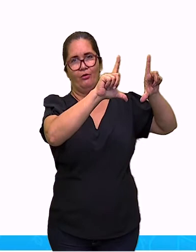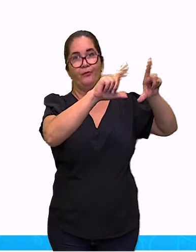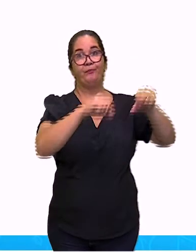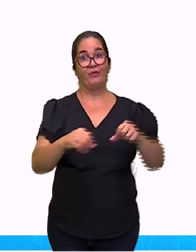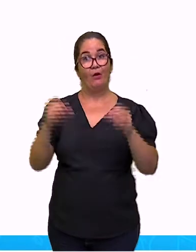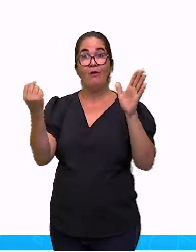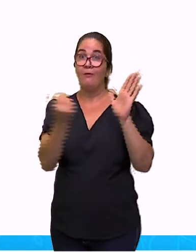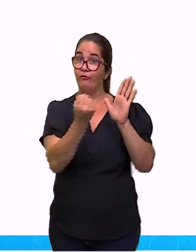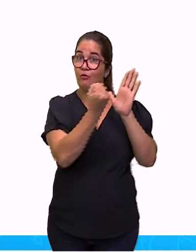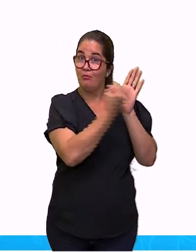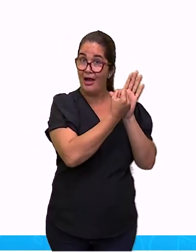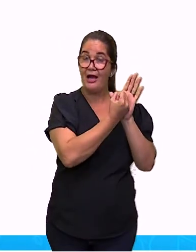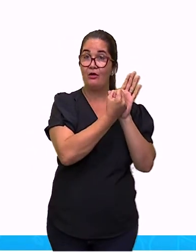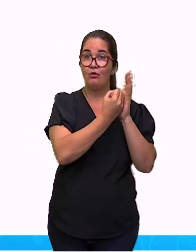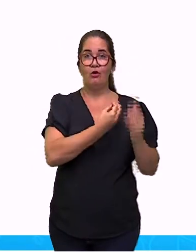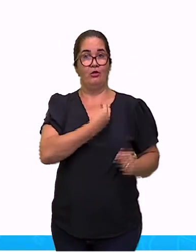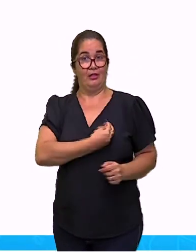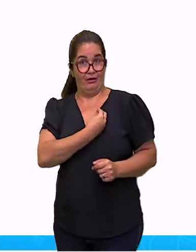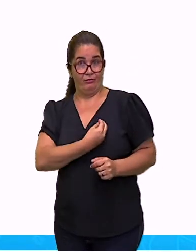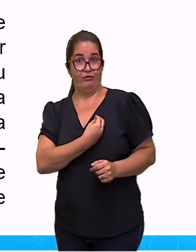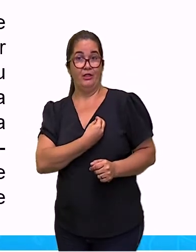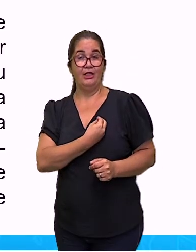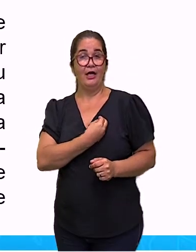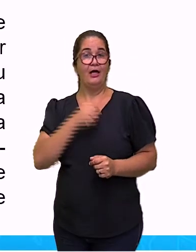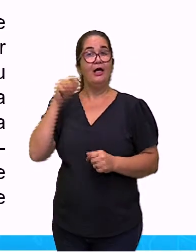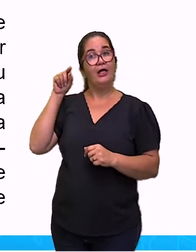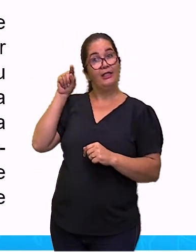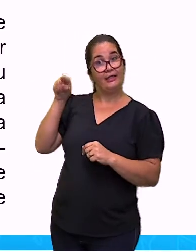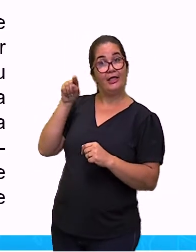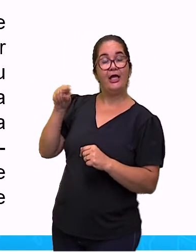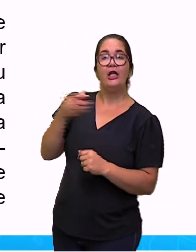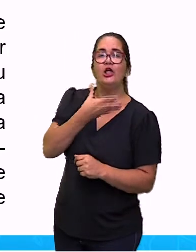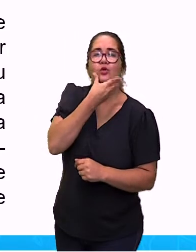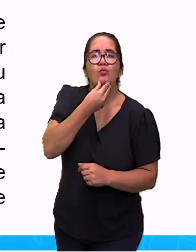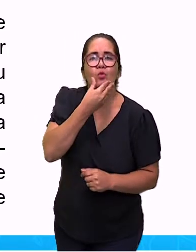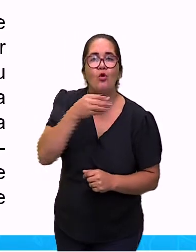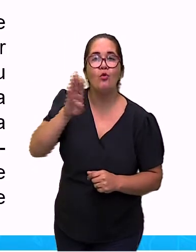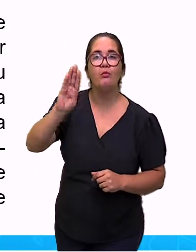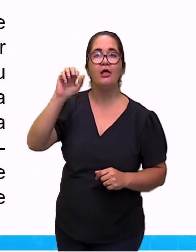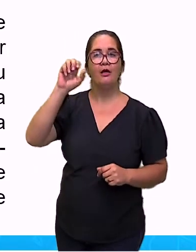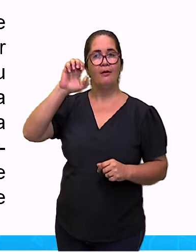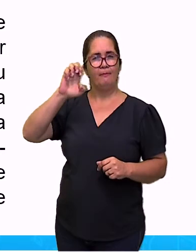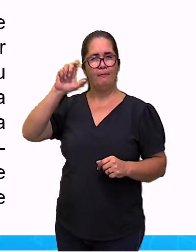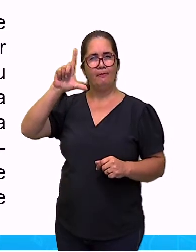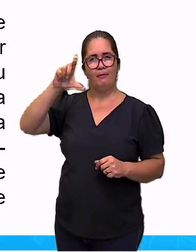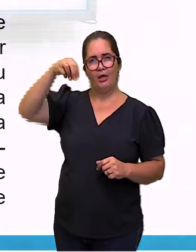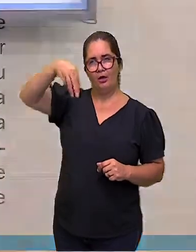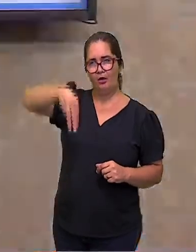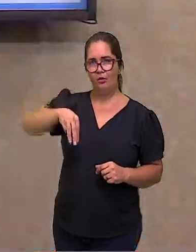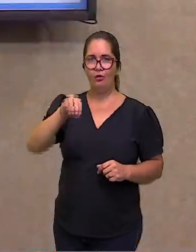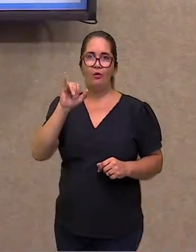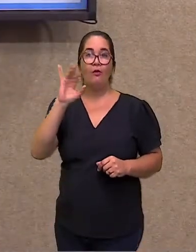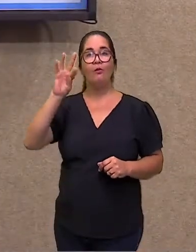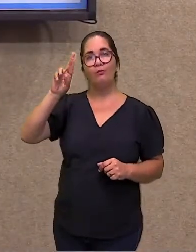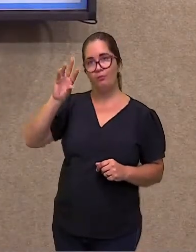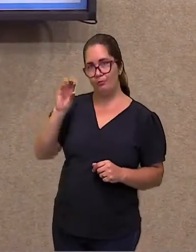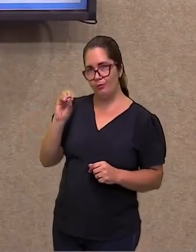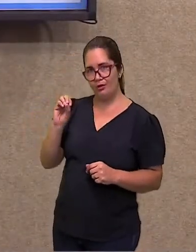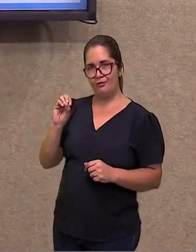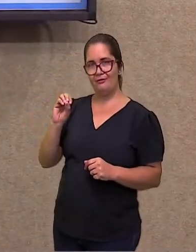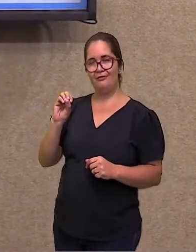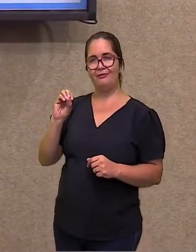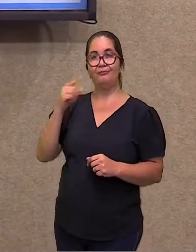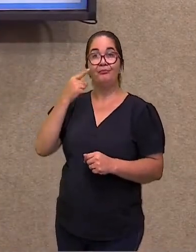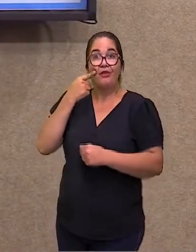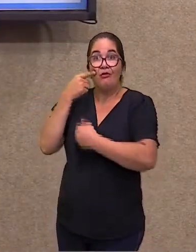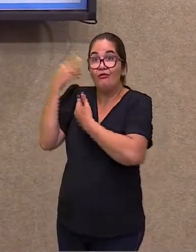Marcou a vida de Belmiro. Agora que nós vamos falar de Eliseu. Essa história de Eliseu, eu fiz questão de